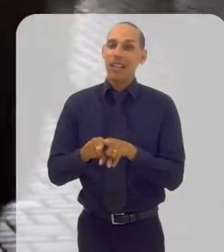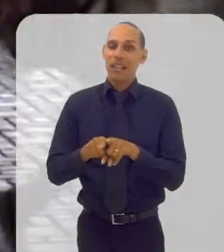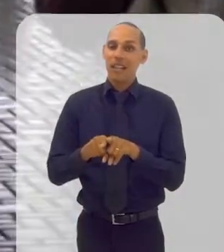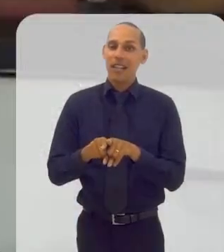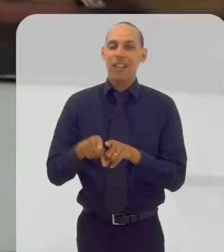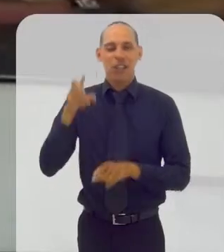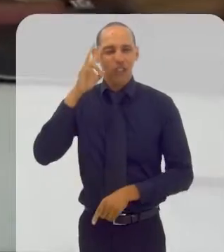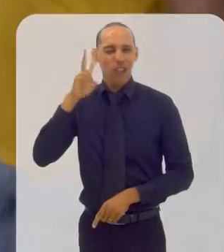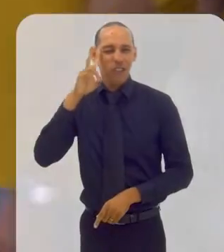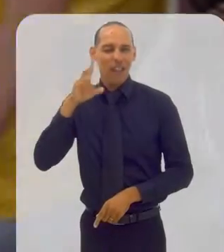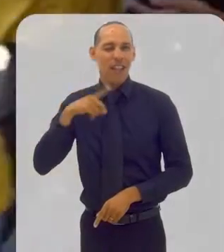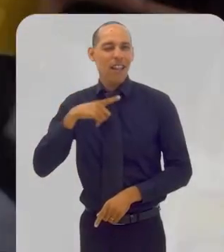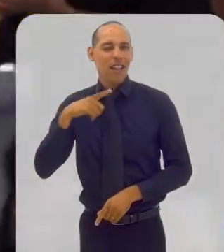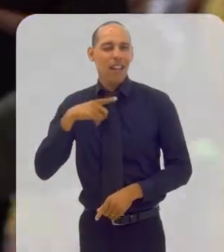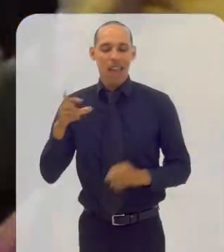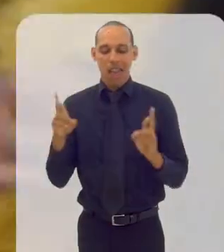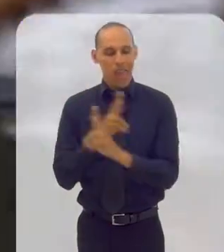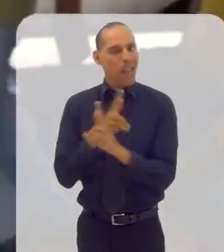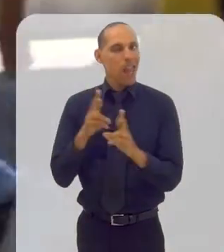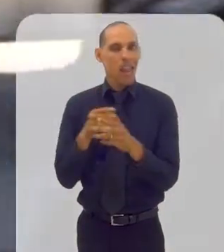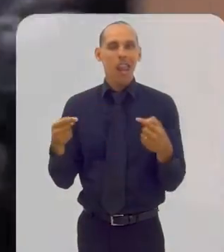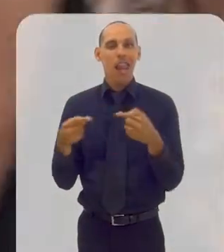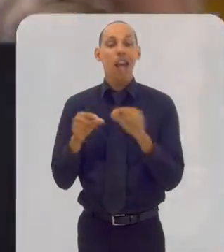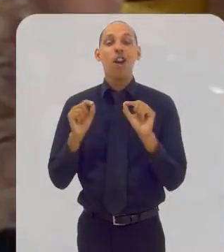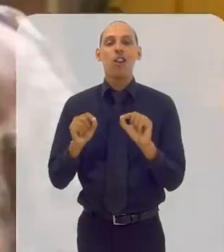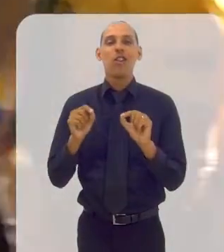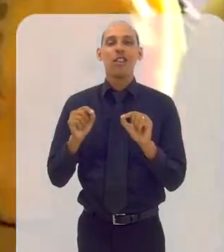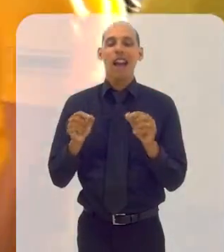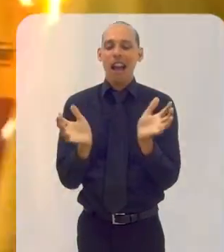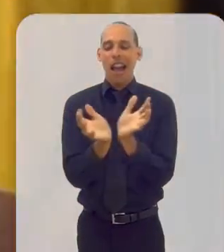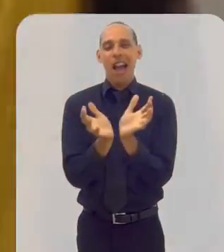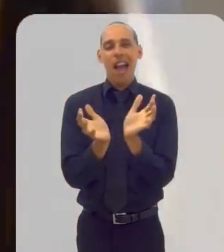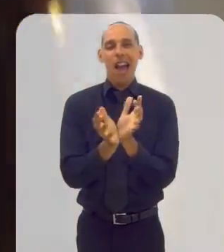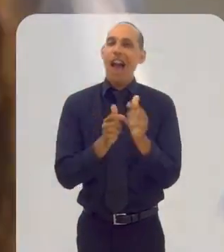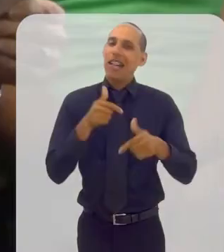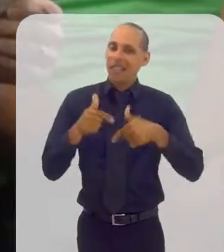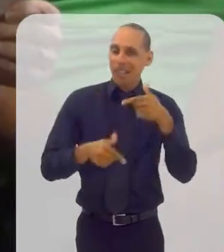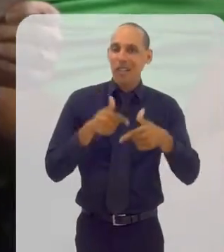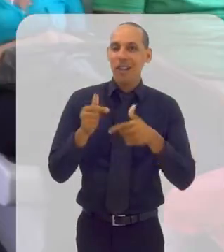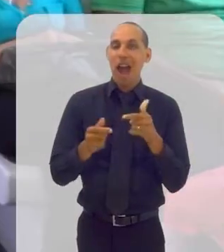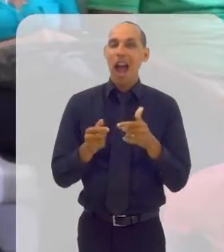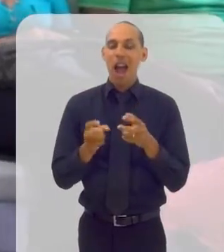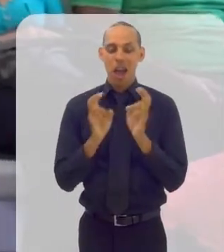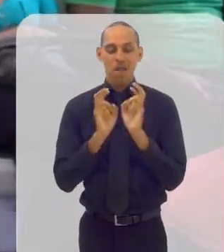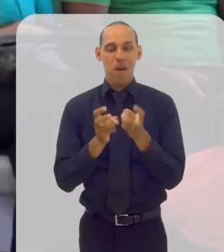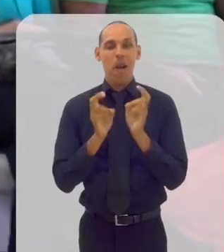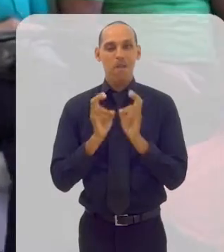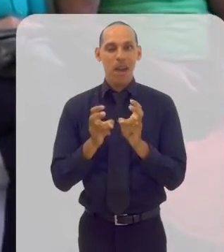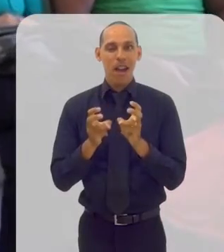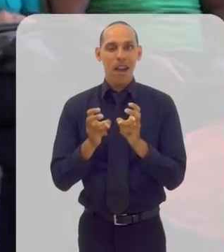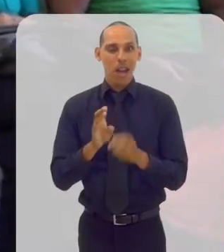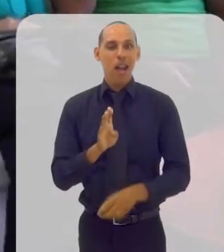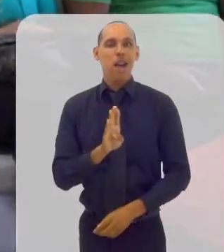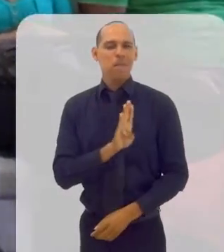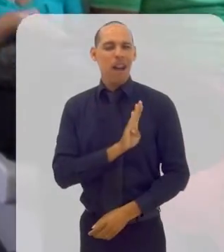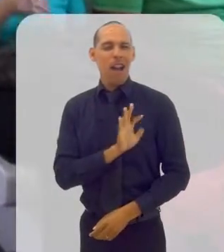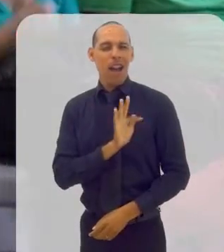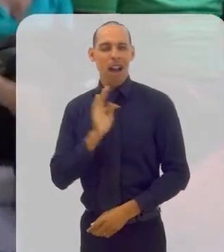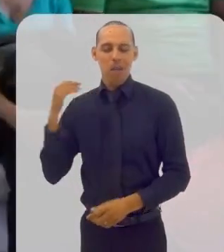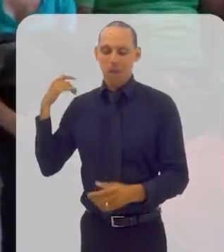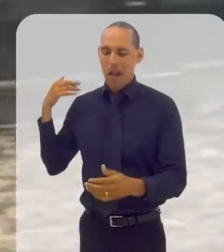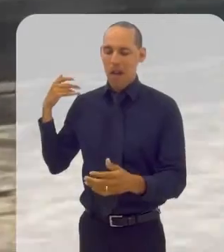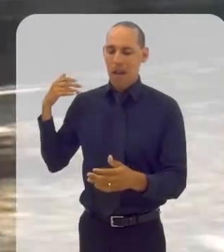que, historicamente falando, também tem toda uma relação com a classe trabalhadora. O trem que vem desde a